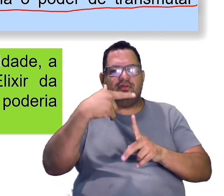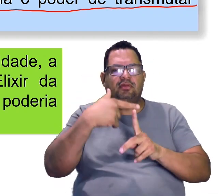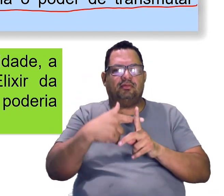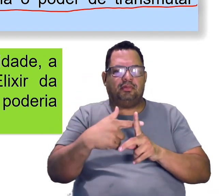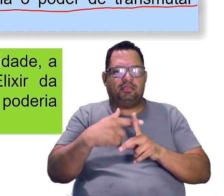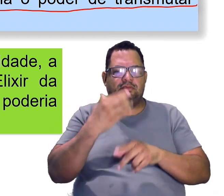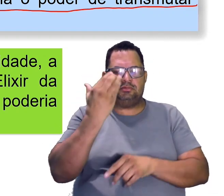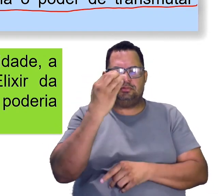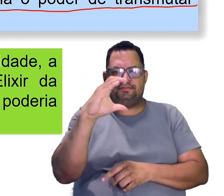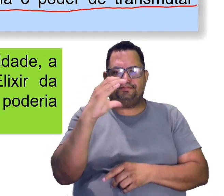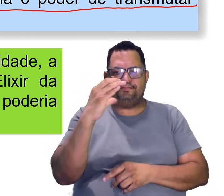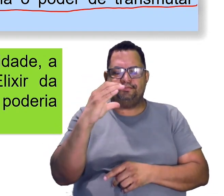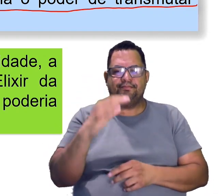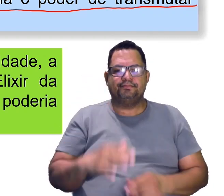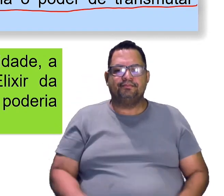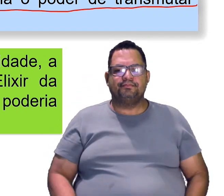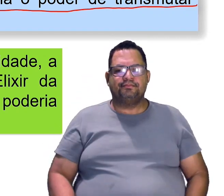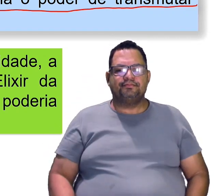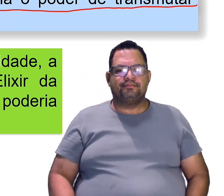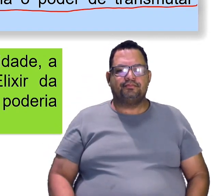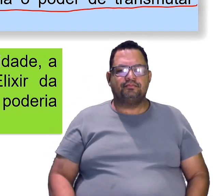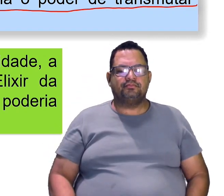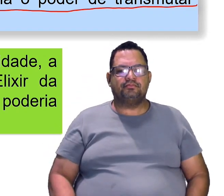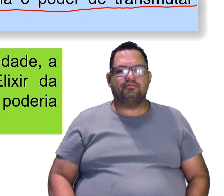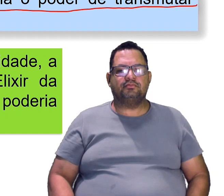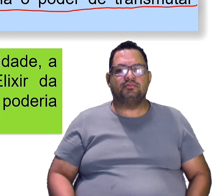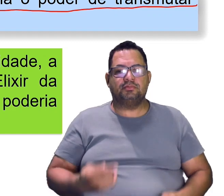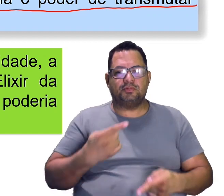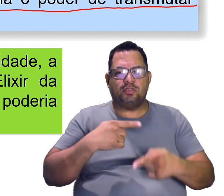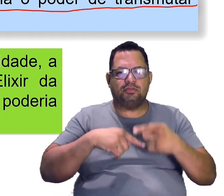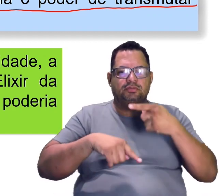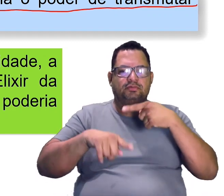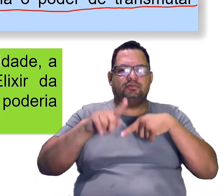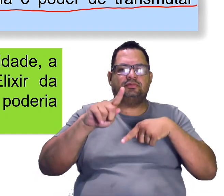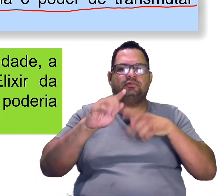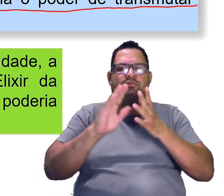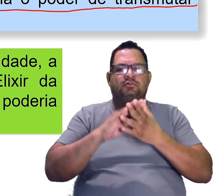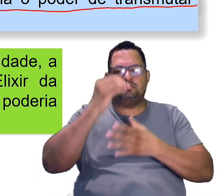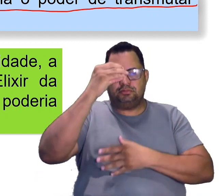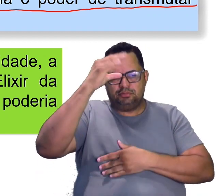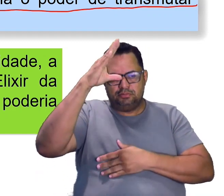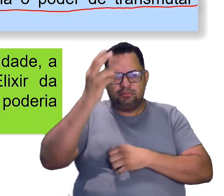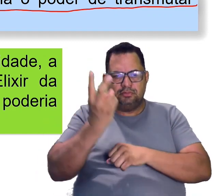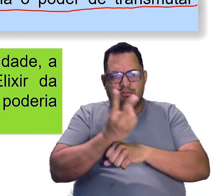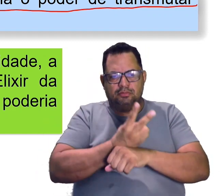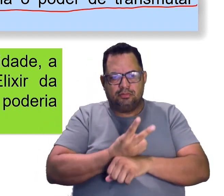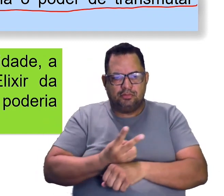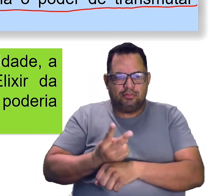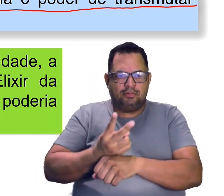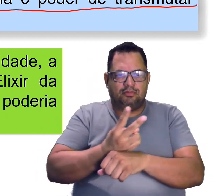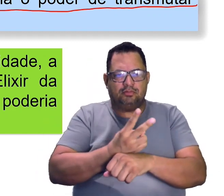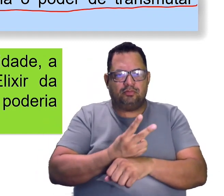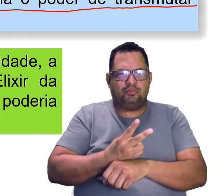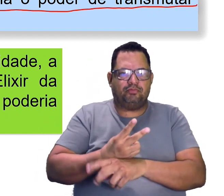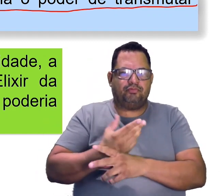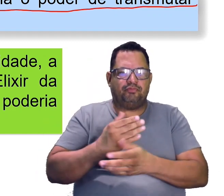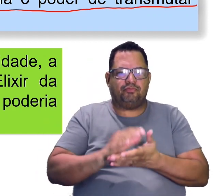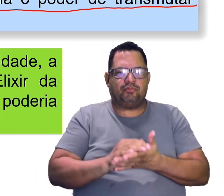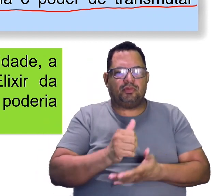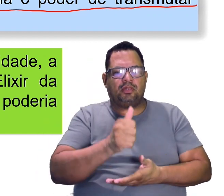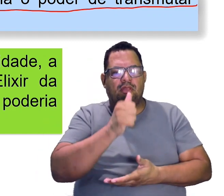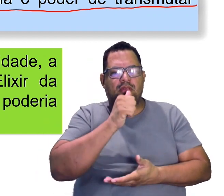Com relação à evolução dos conhecimentos, então buscou-se o elixir da longa